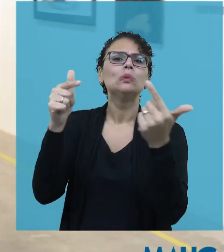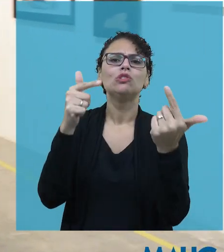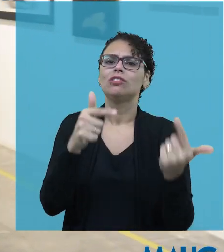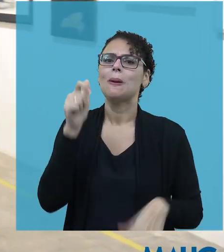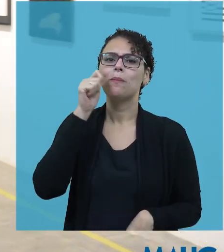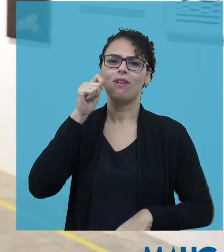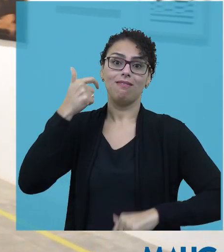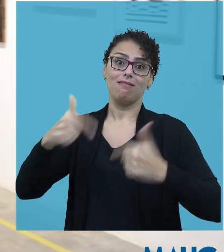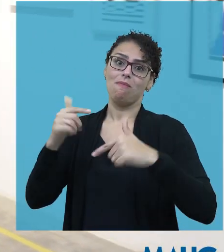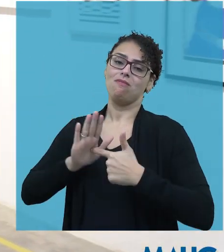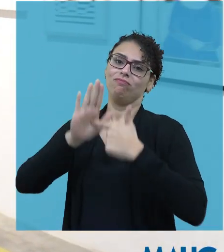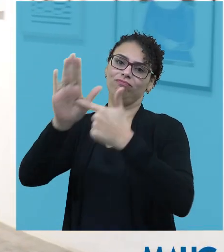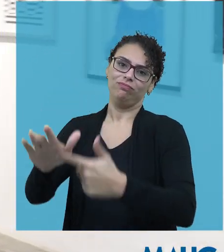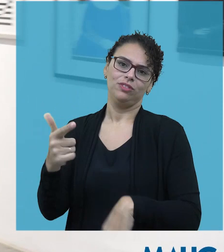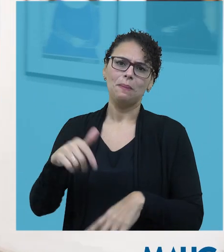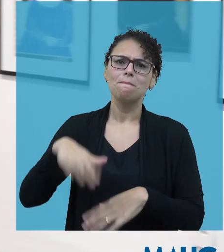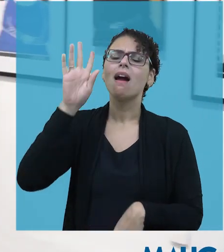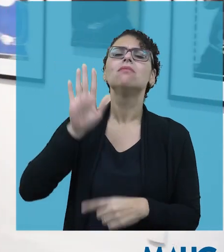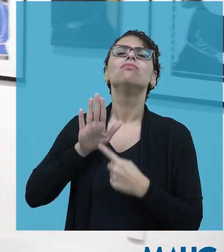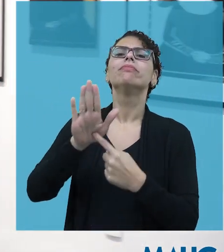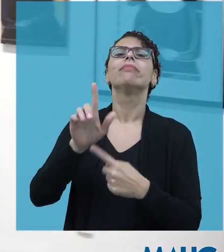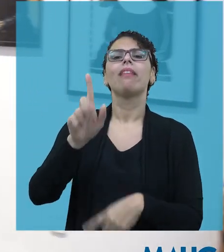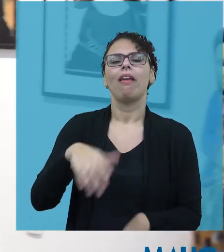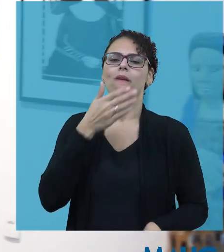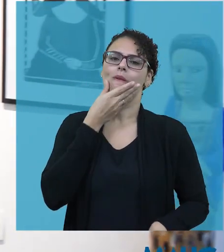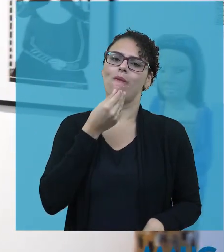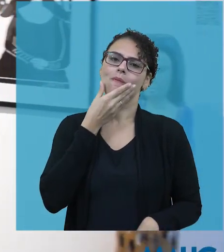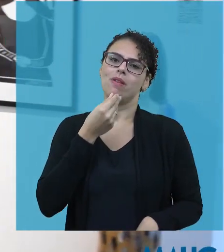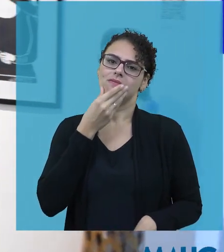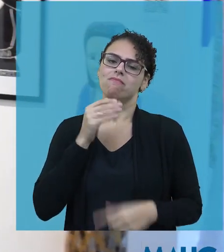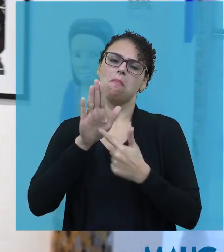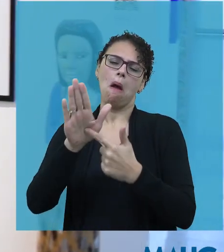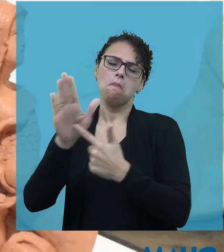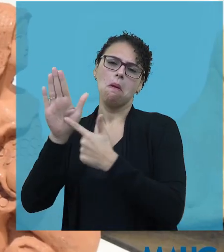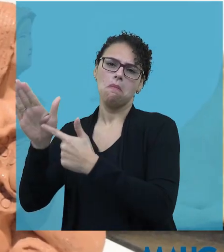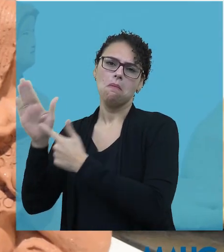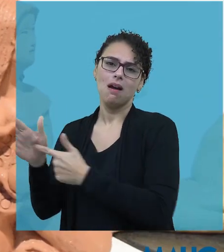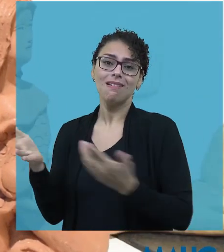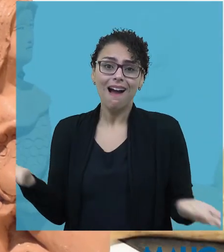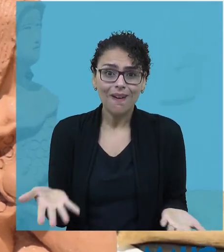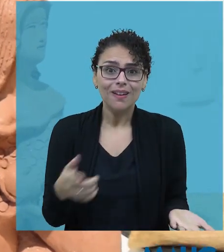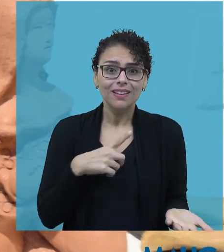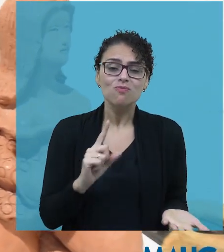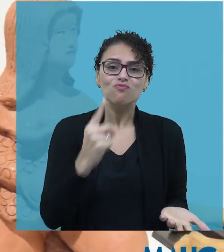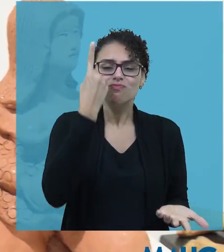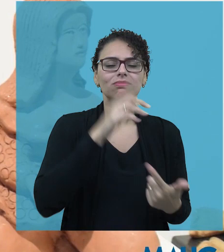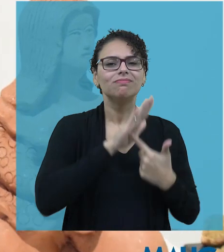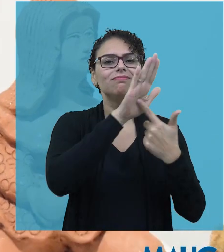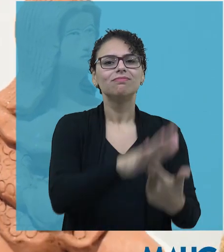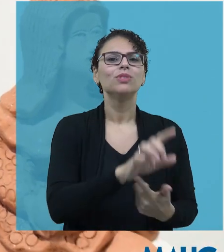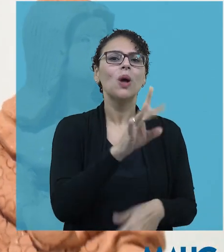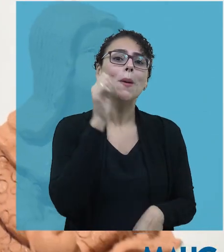O acervo do MAUC é majoritariamente produzido por homens, então contar com essa exposição